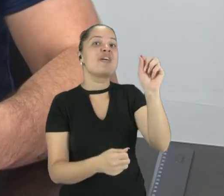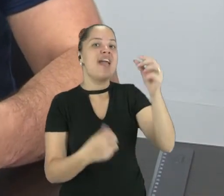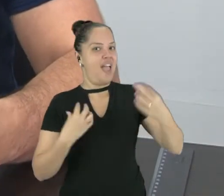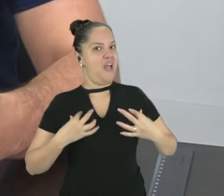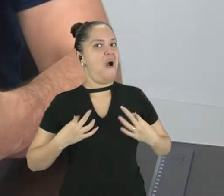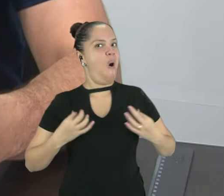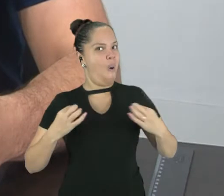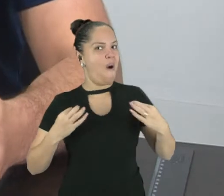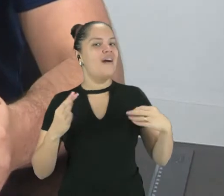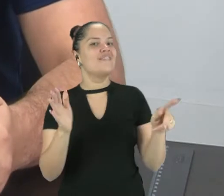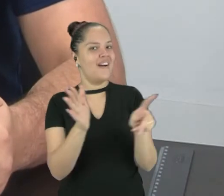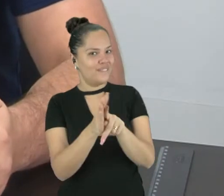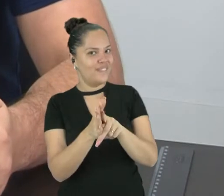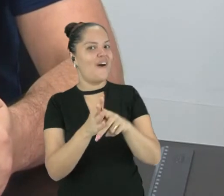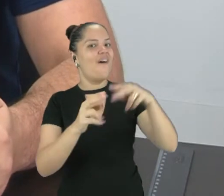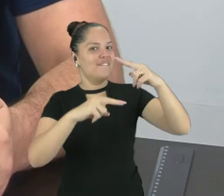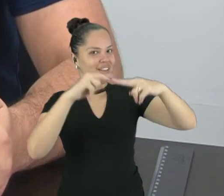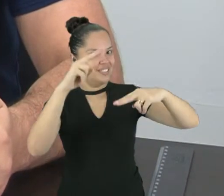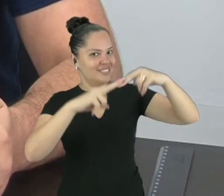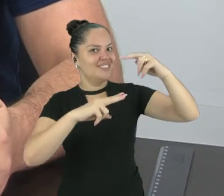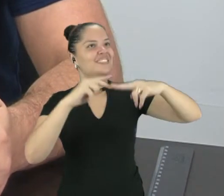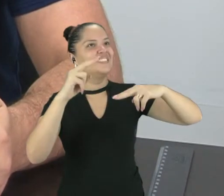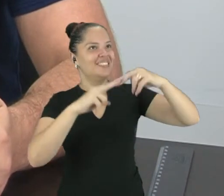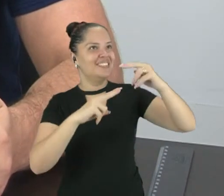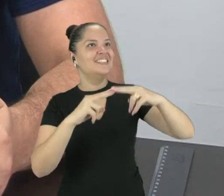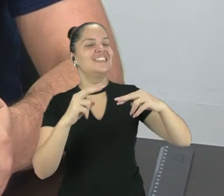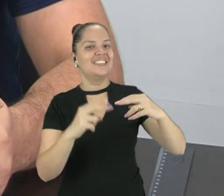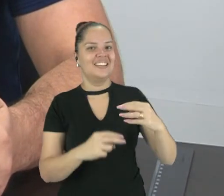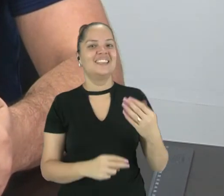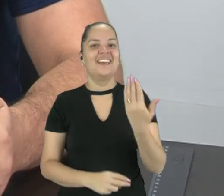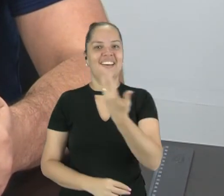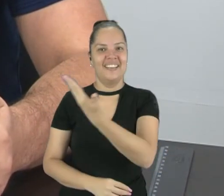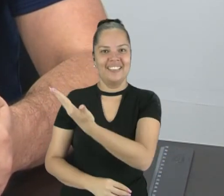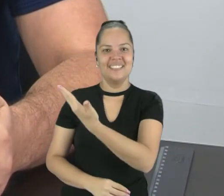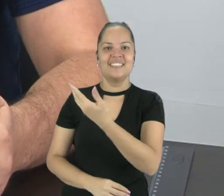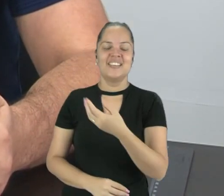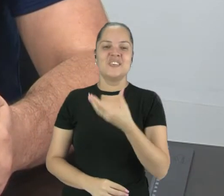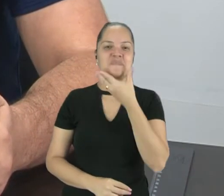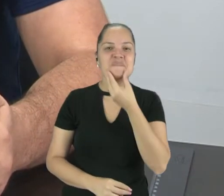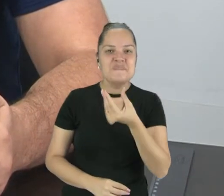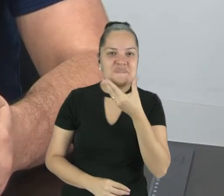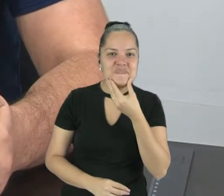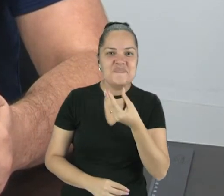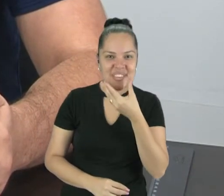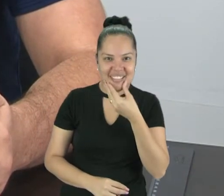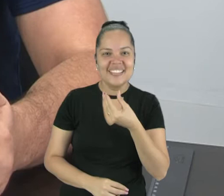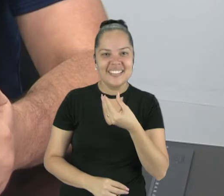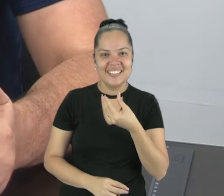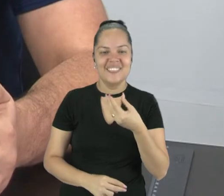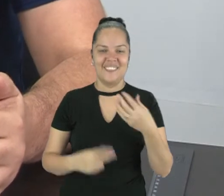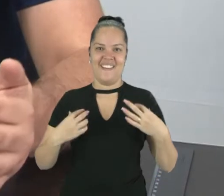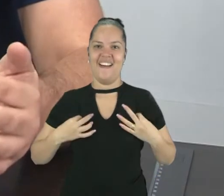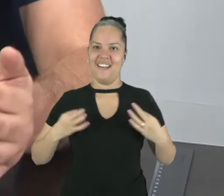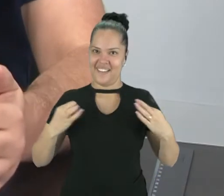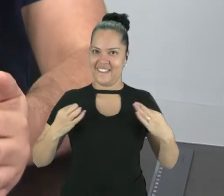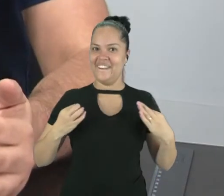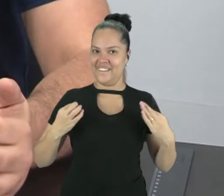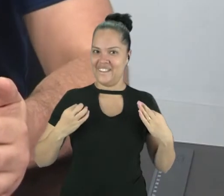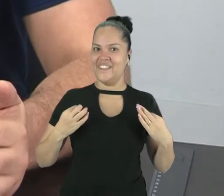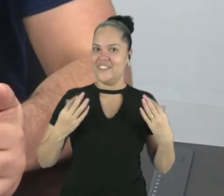vestimentas necessárias né Observe aqui a roupa do Chico aqui ó tá vendo ó roupa